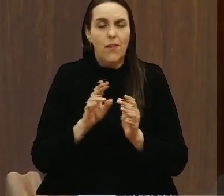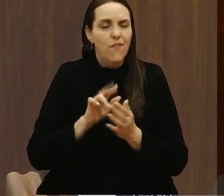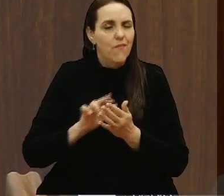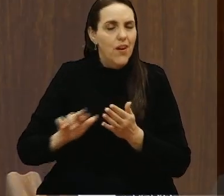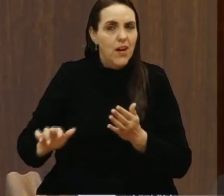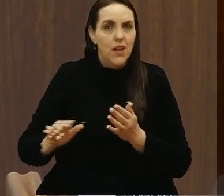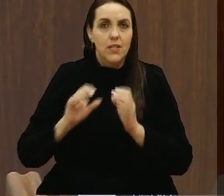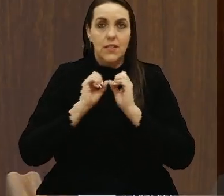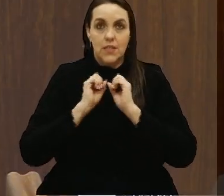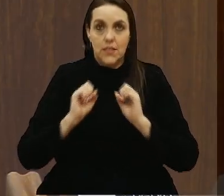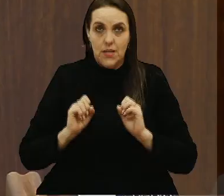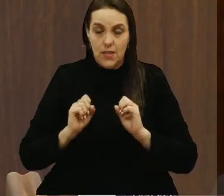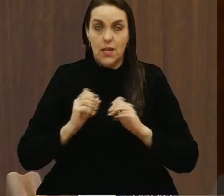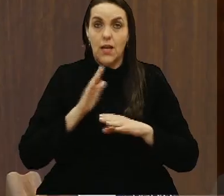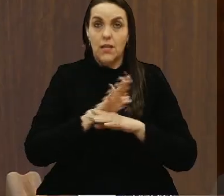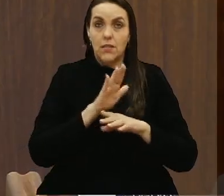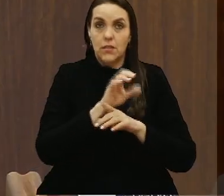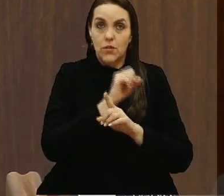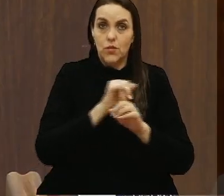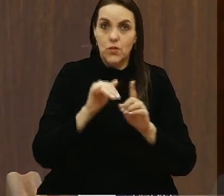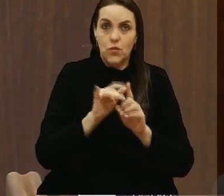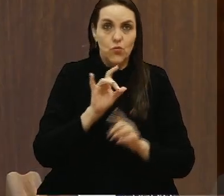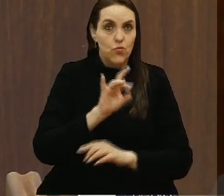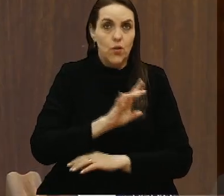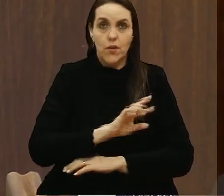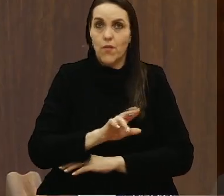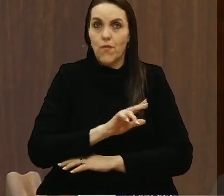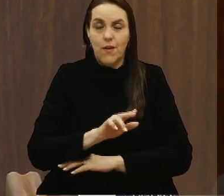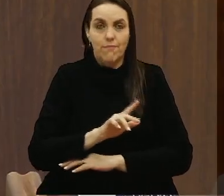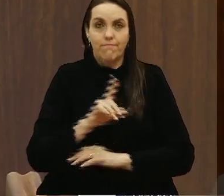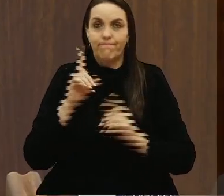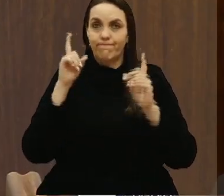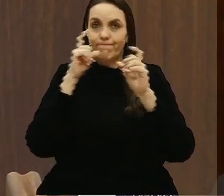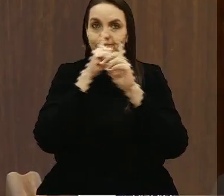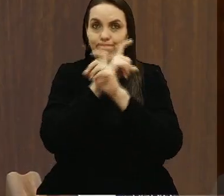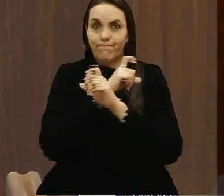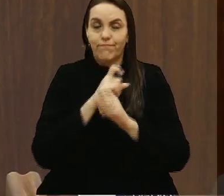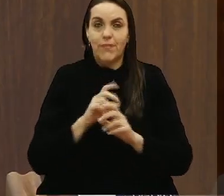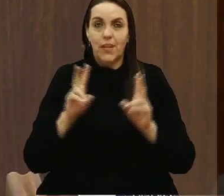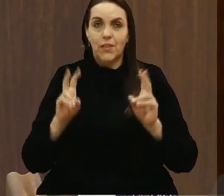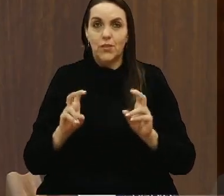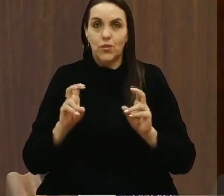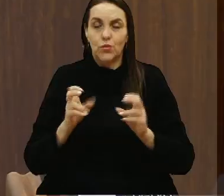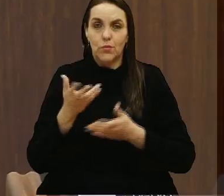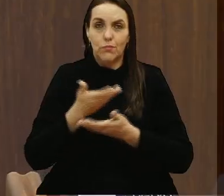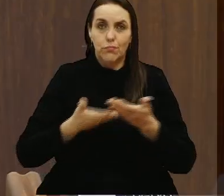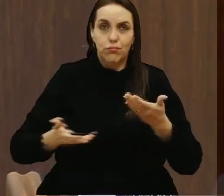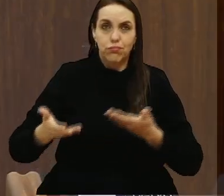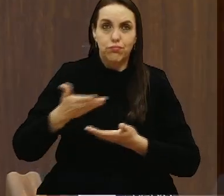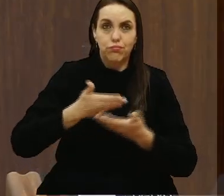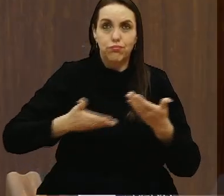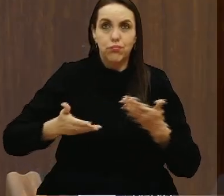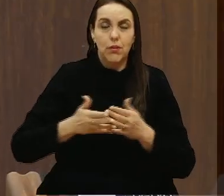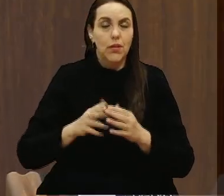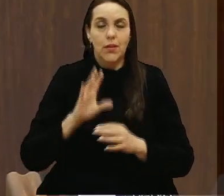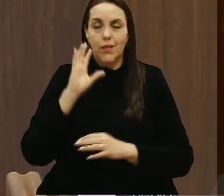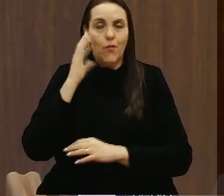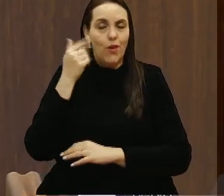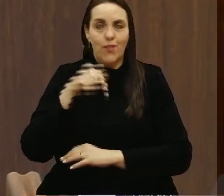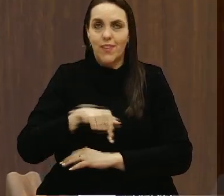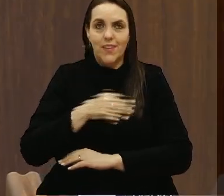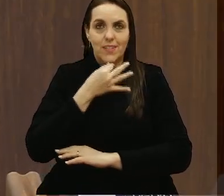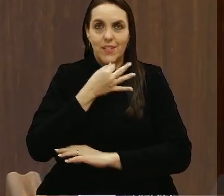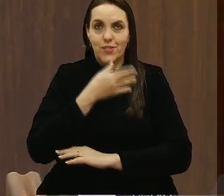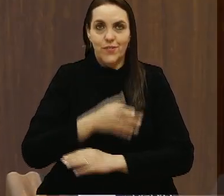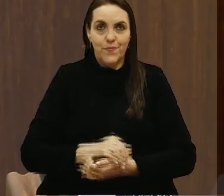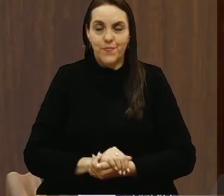gente fala que não é só assistência social, porque é um assunto extremamente complexo, então tem que ter um trabalho intersetorial. Isso, de fato, não acontece na nossa cidade.